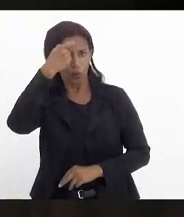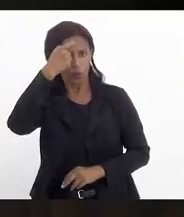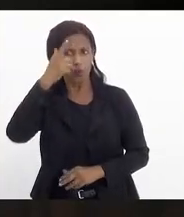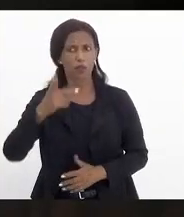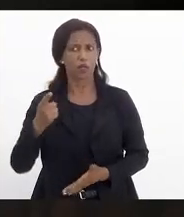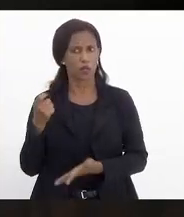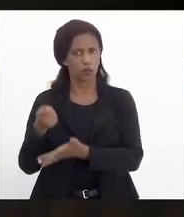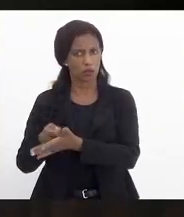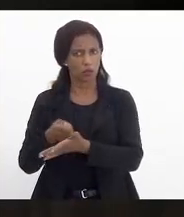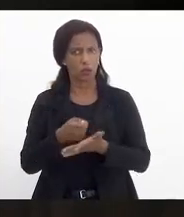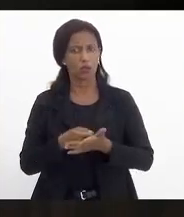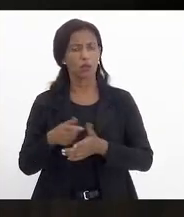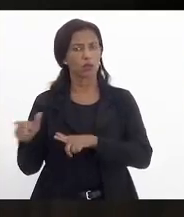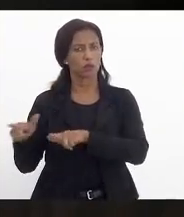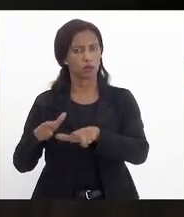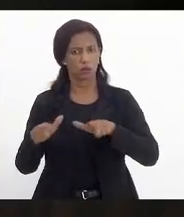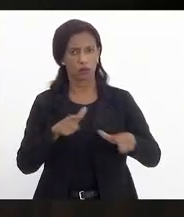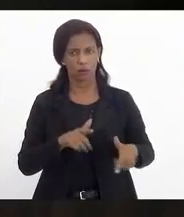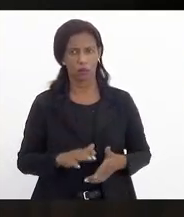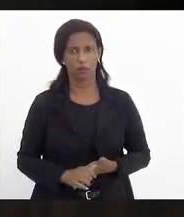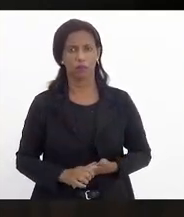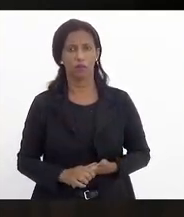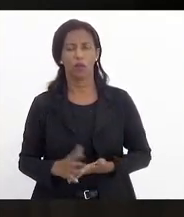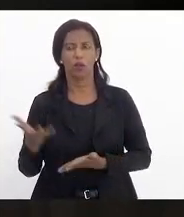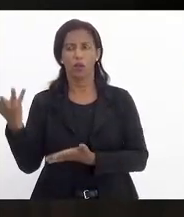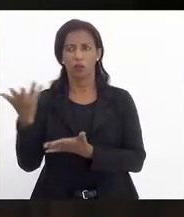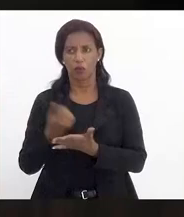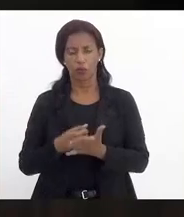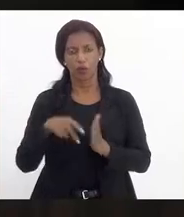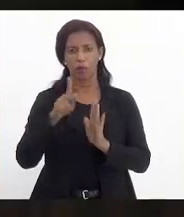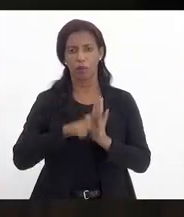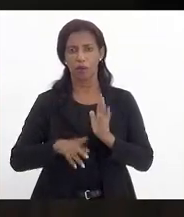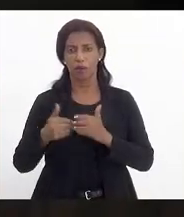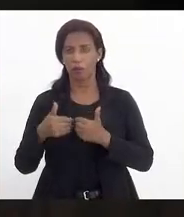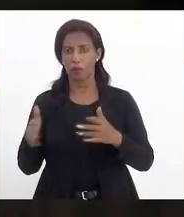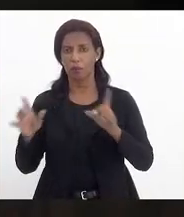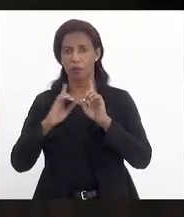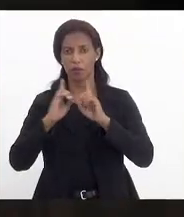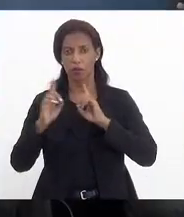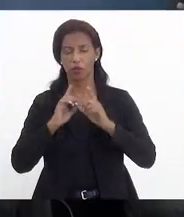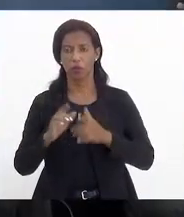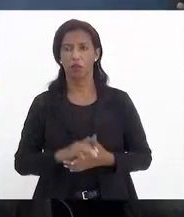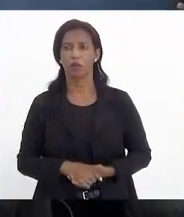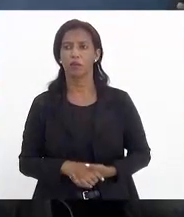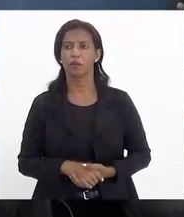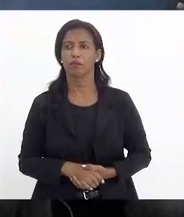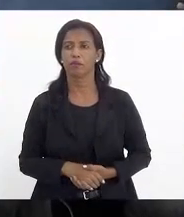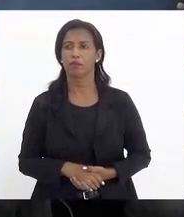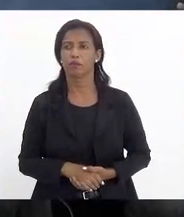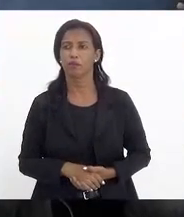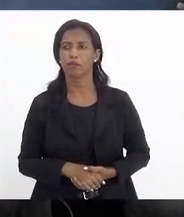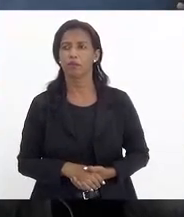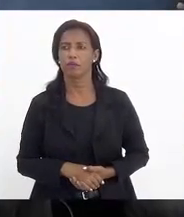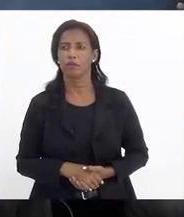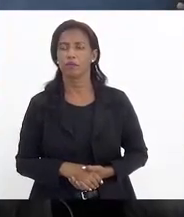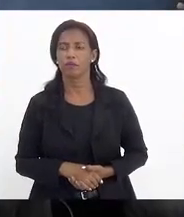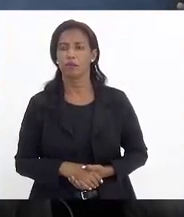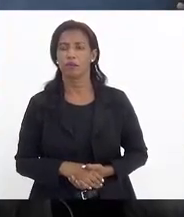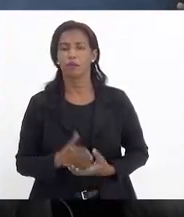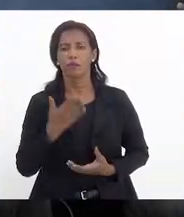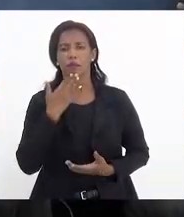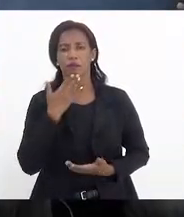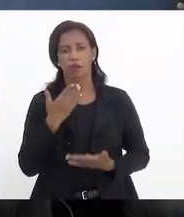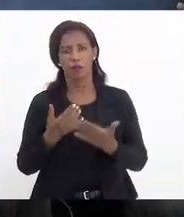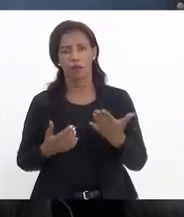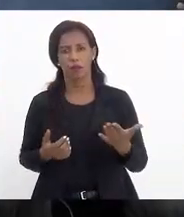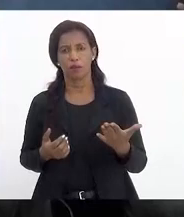seu dever. Então, nós vamos colher os pareceres e vamos abrir para discussão. Presidente, é uma questão de ordem pedir a Vossa Excelência, fazer um requerimento à Vossa